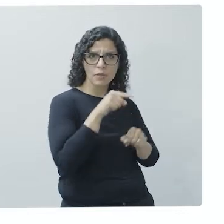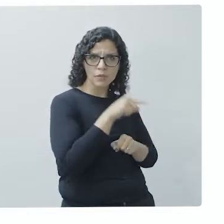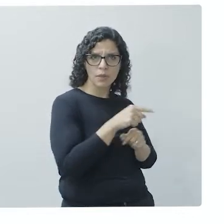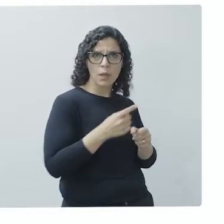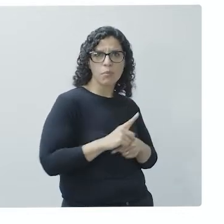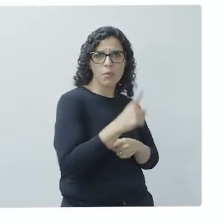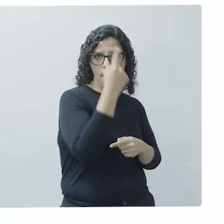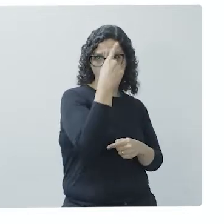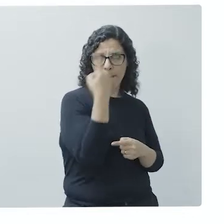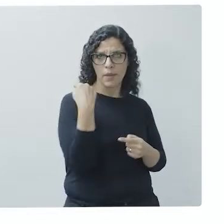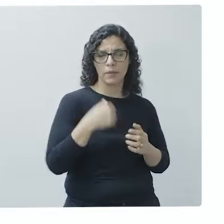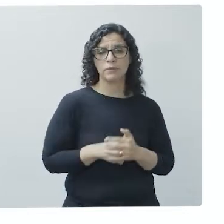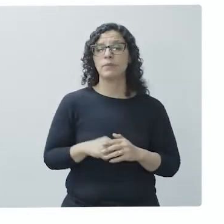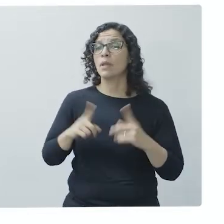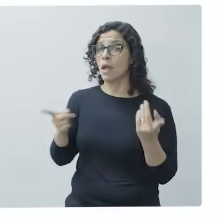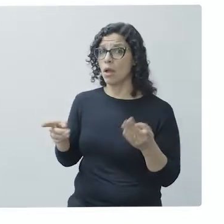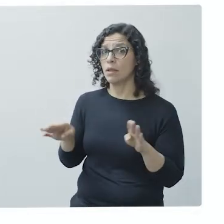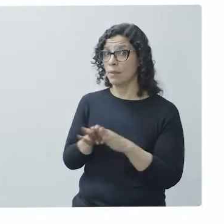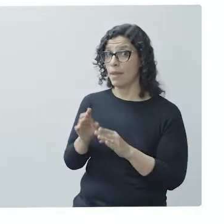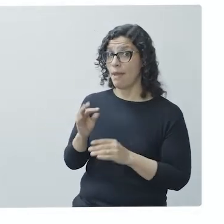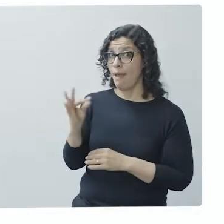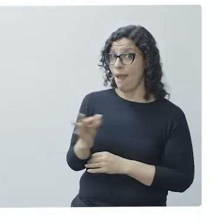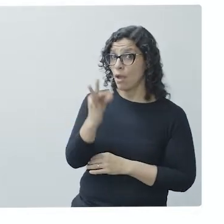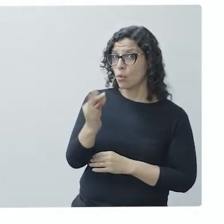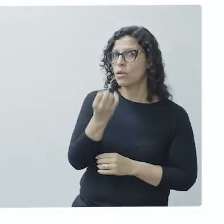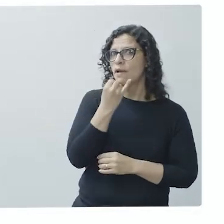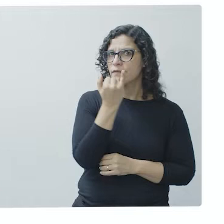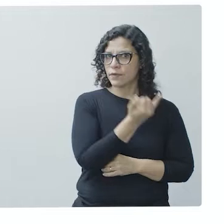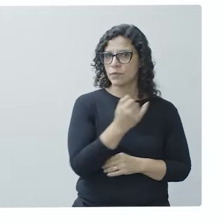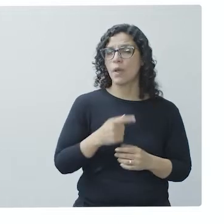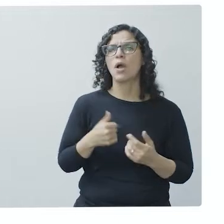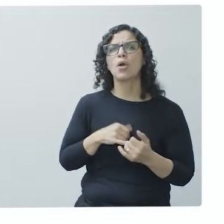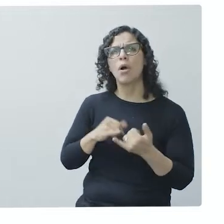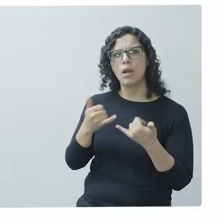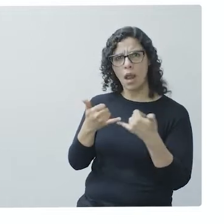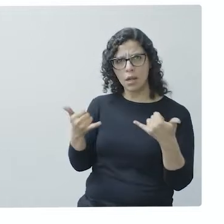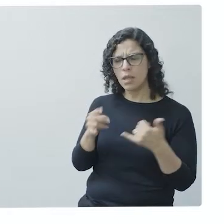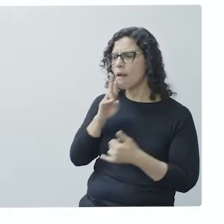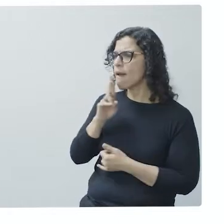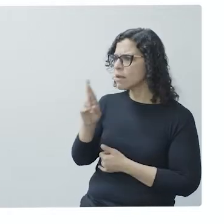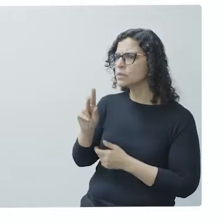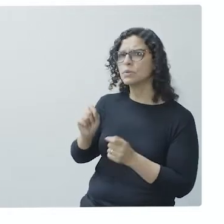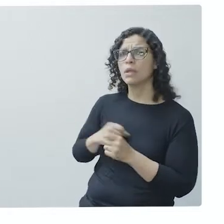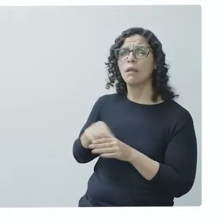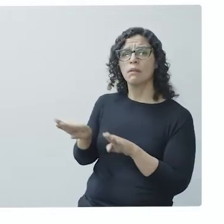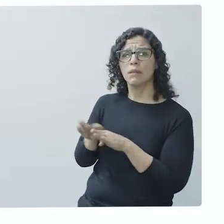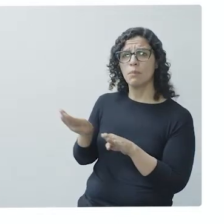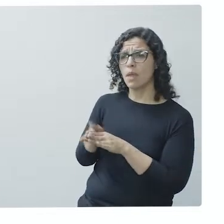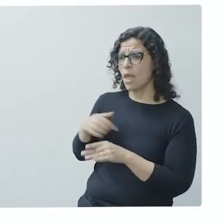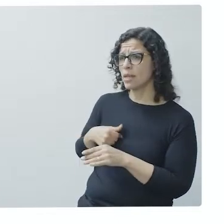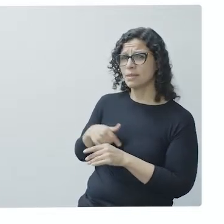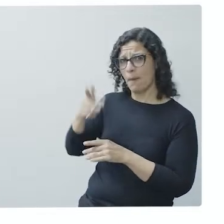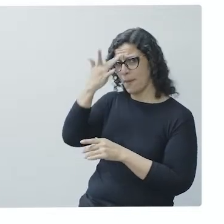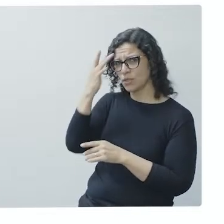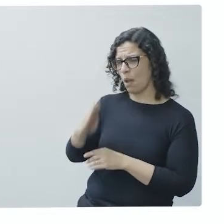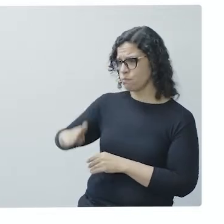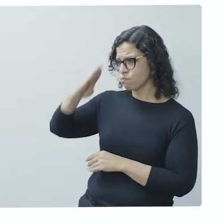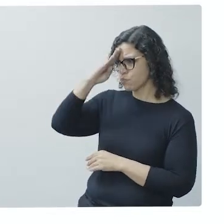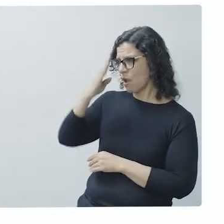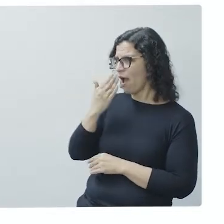faço e mando. Isso é o que diz a agulha. Aí também os batedores vão adiante